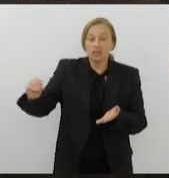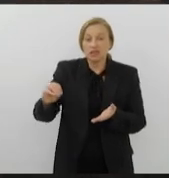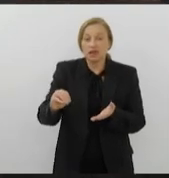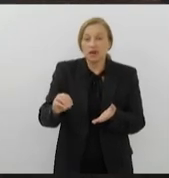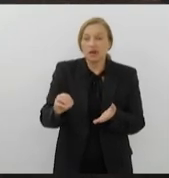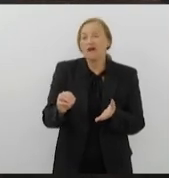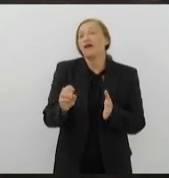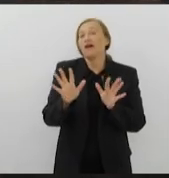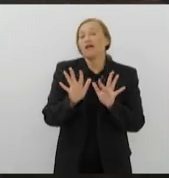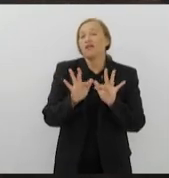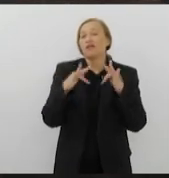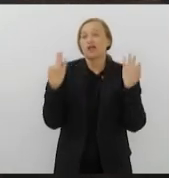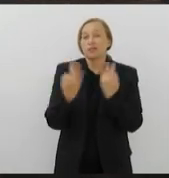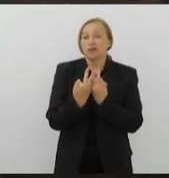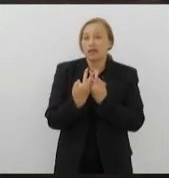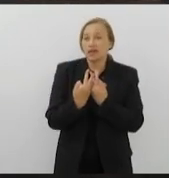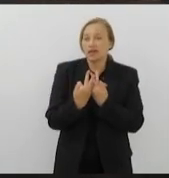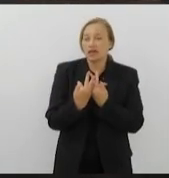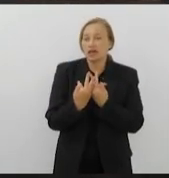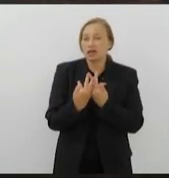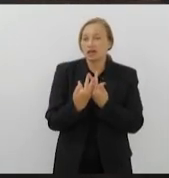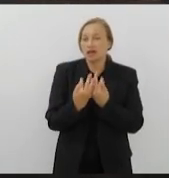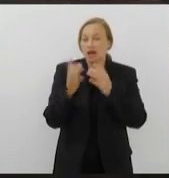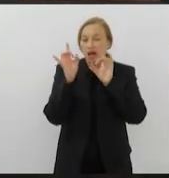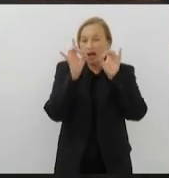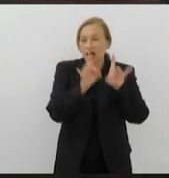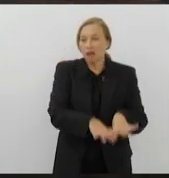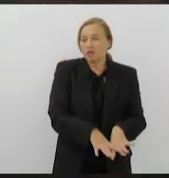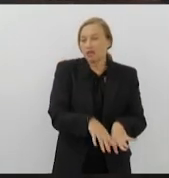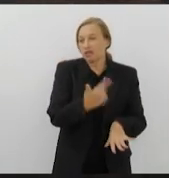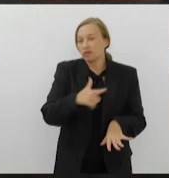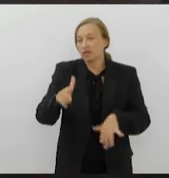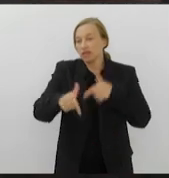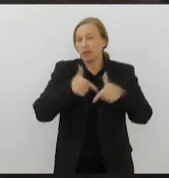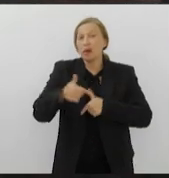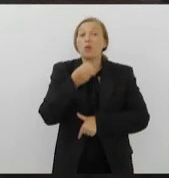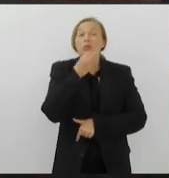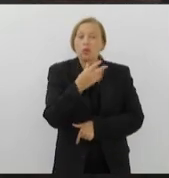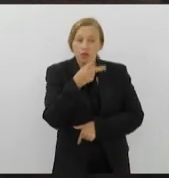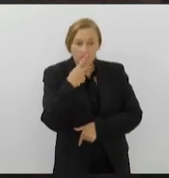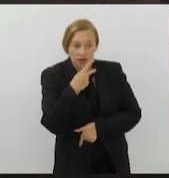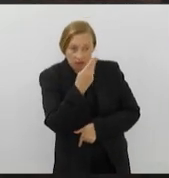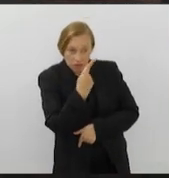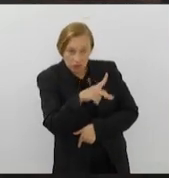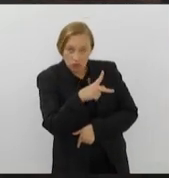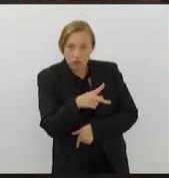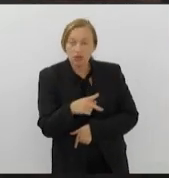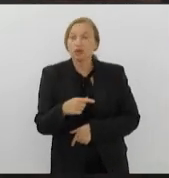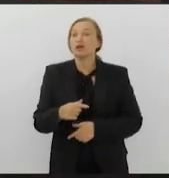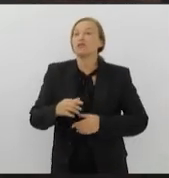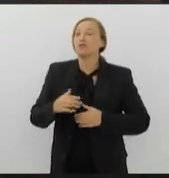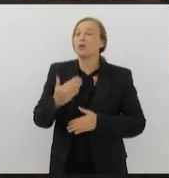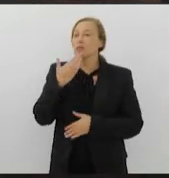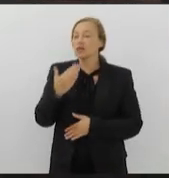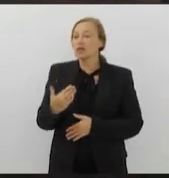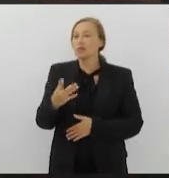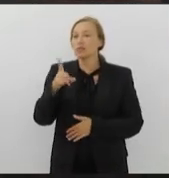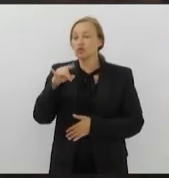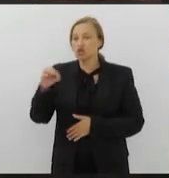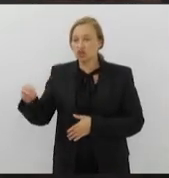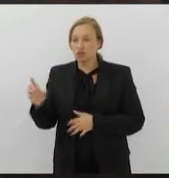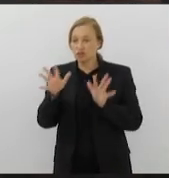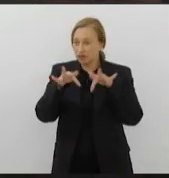mais desprotegido em todas as regiões do Rio de Janeiro. Então, muito boa a sua observação. Eu vou passar para o Dino finalizar